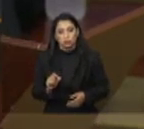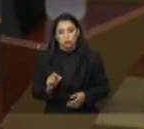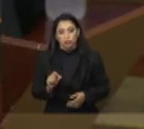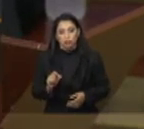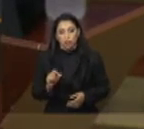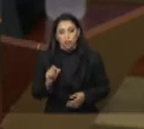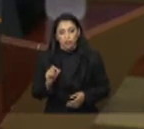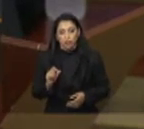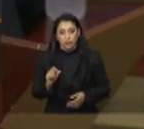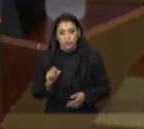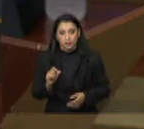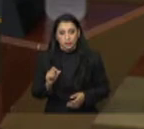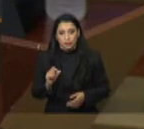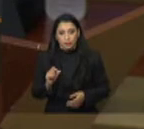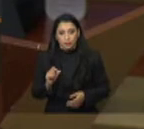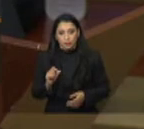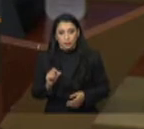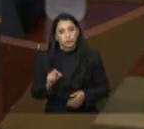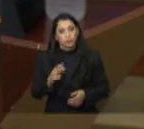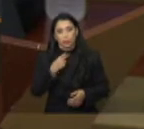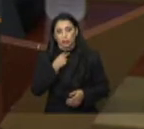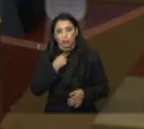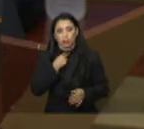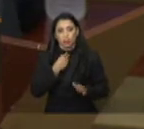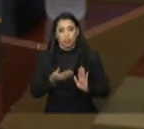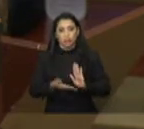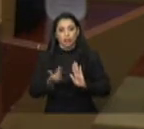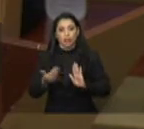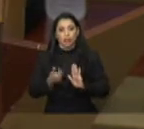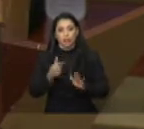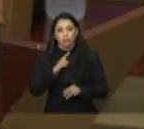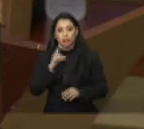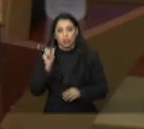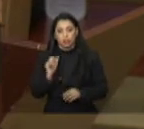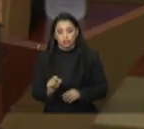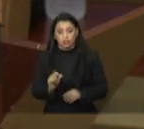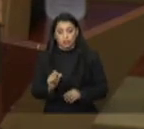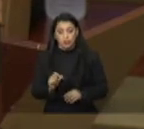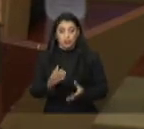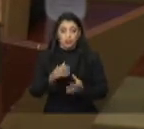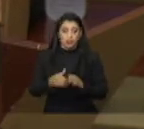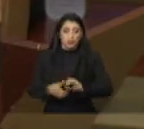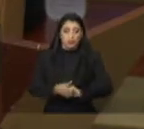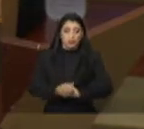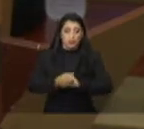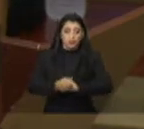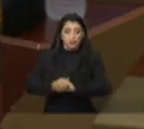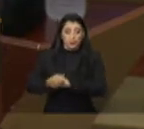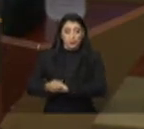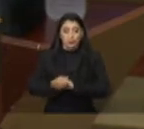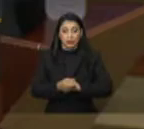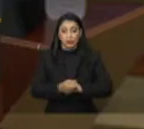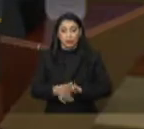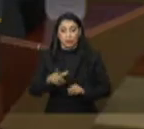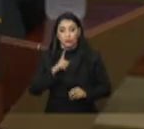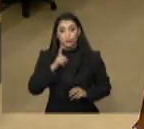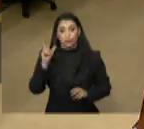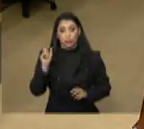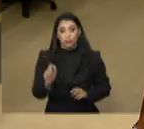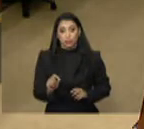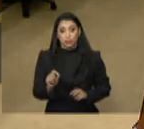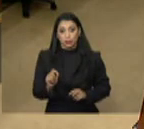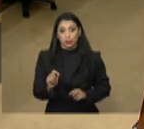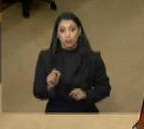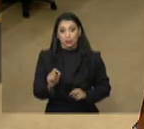este Supremo não pode jamais se afastar por isso presidente Eu estou também cumprimentando mais uma vez eminente relatou